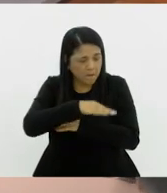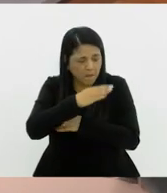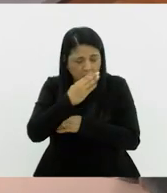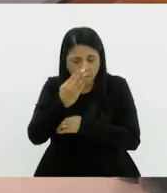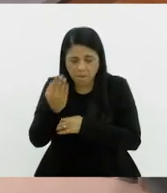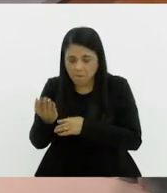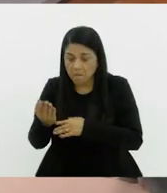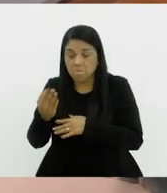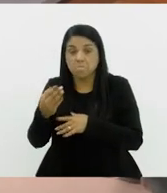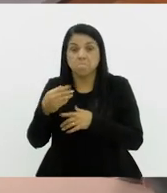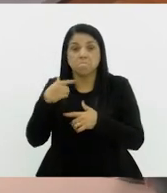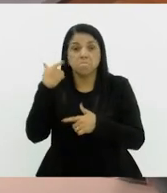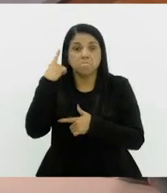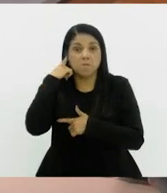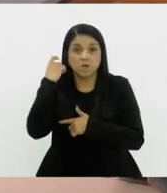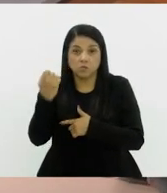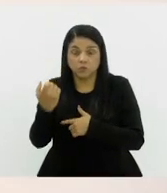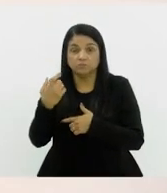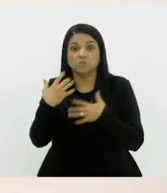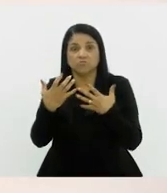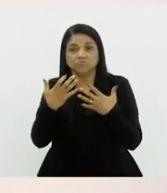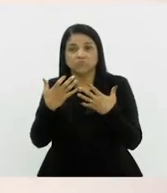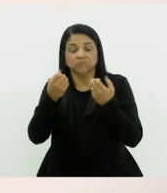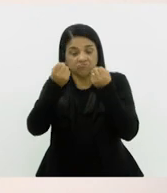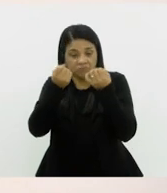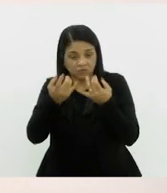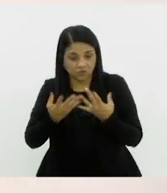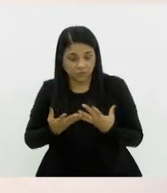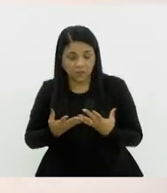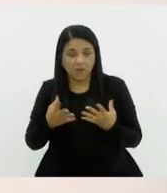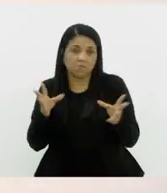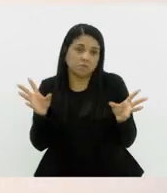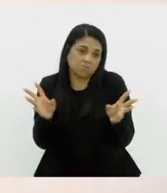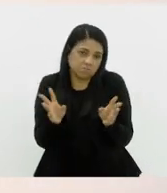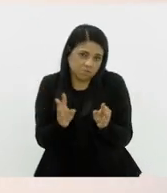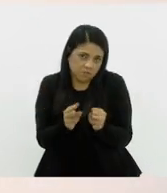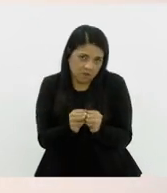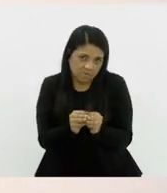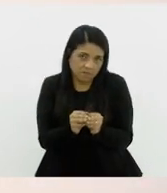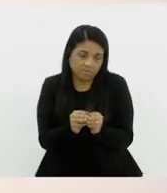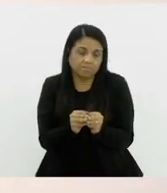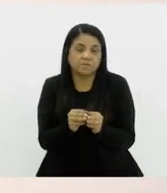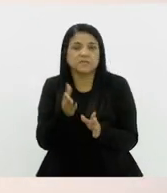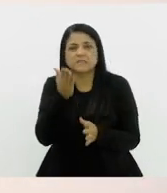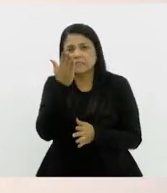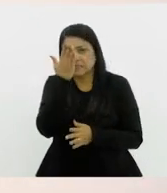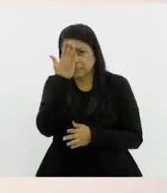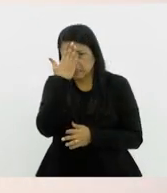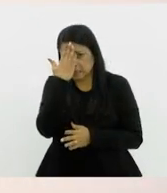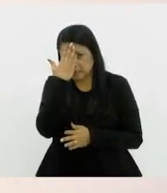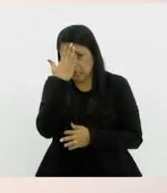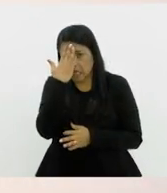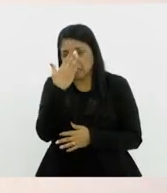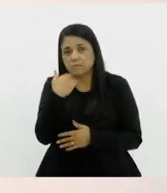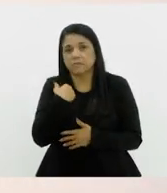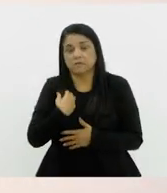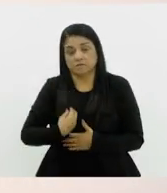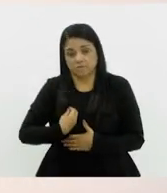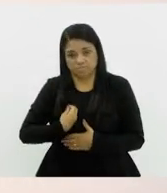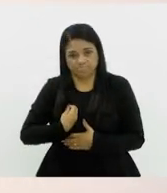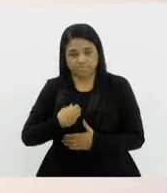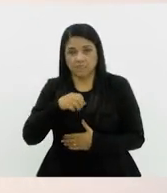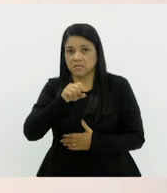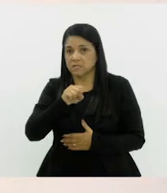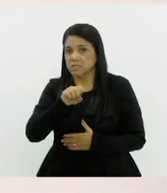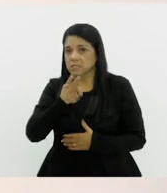aí eu só estava querendo, a minha fala vai ser bem breve. Então, a gente sabe que viver estressada não é